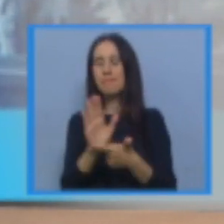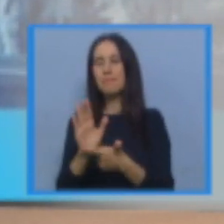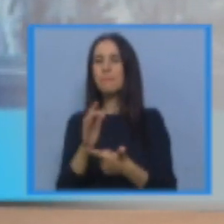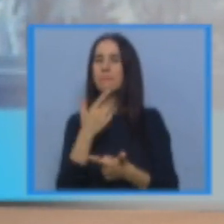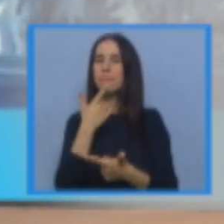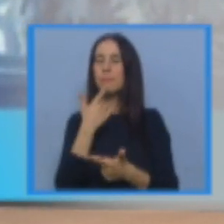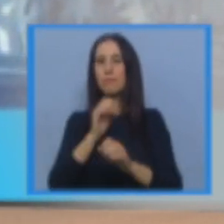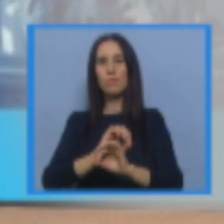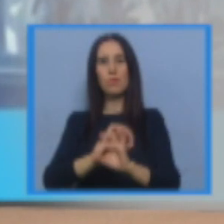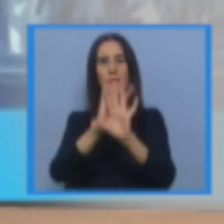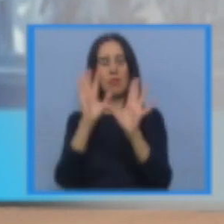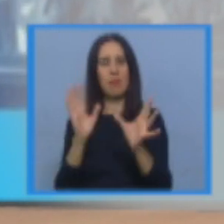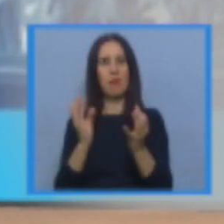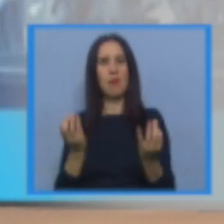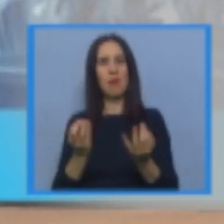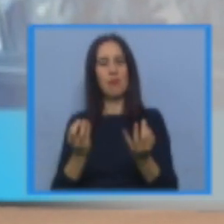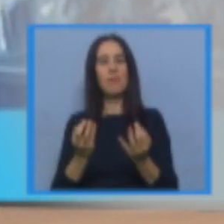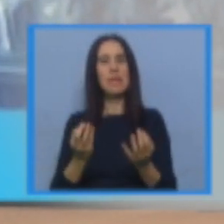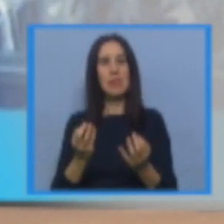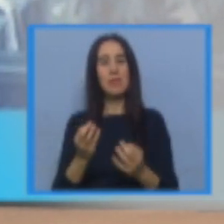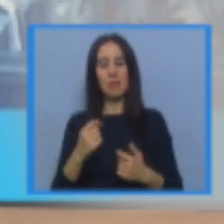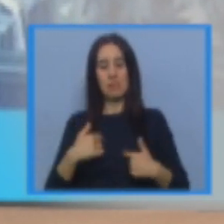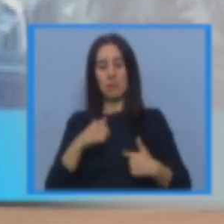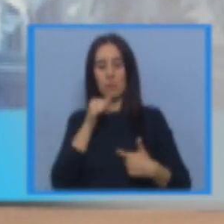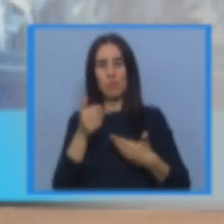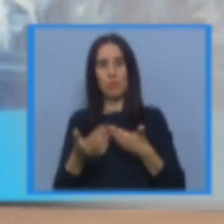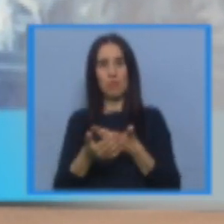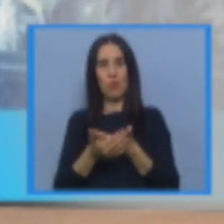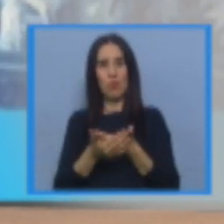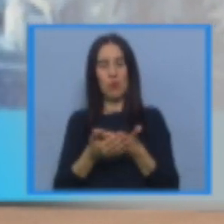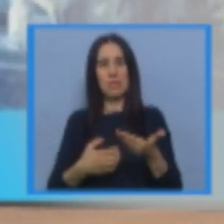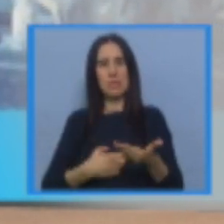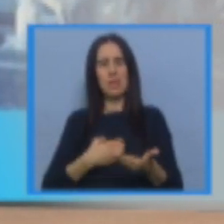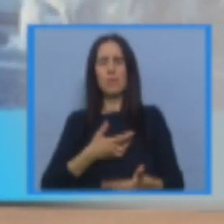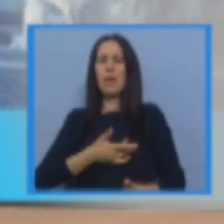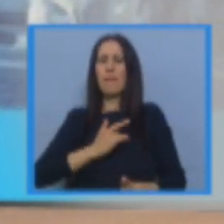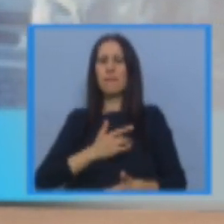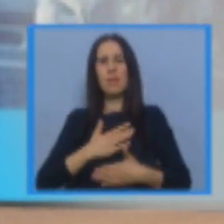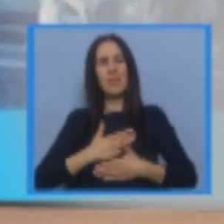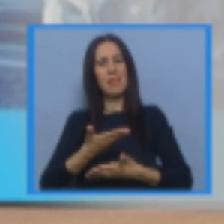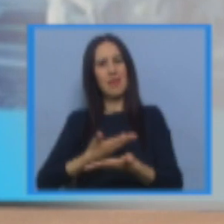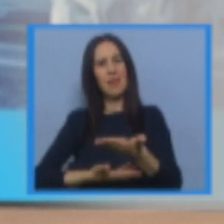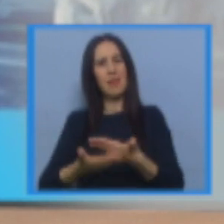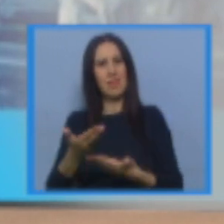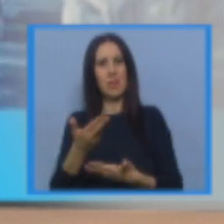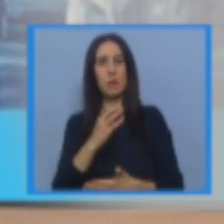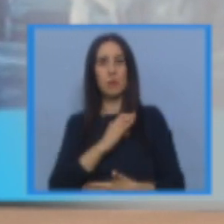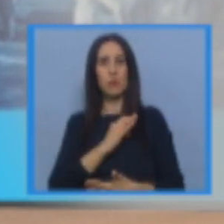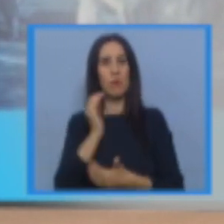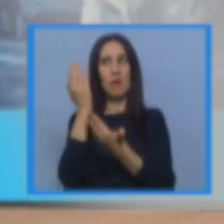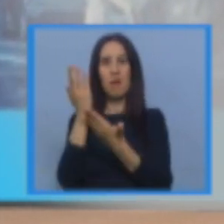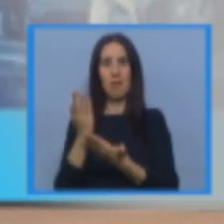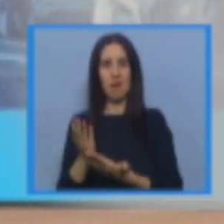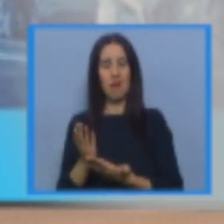de uma maneira muito clara que o sentido da sua morte, que é um gesto de amor, de entrega do Senhor,